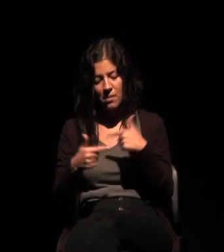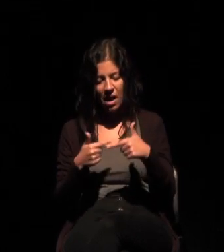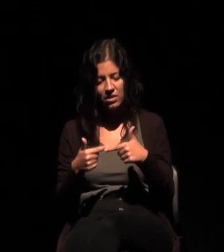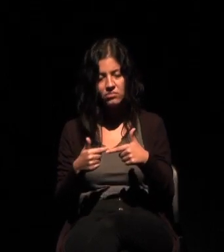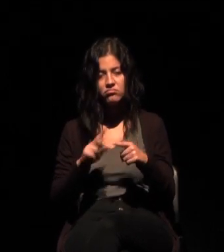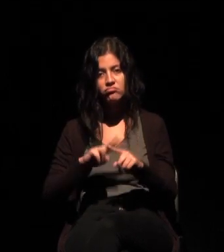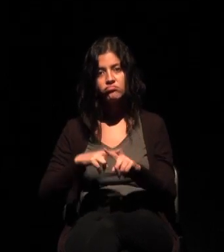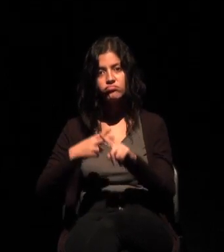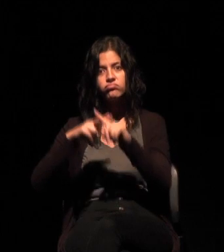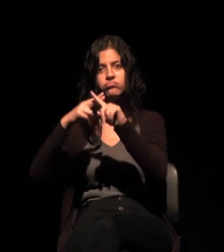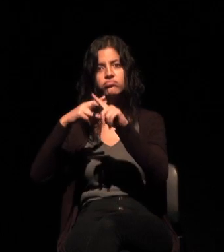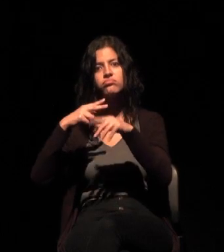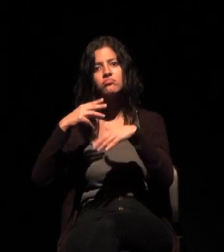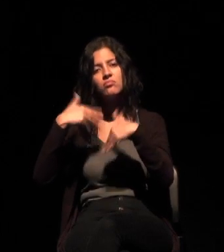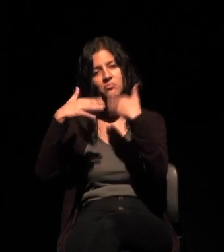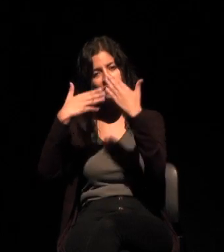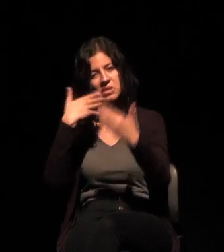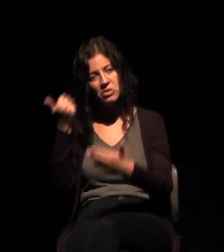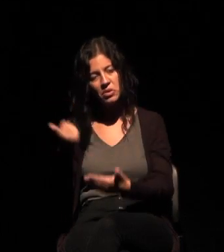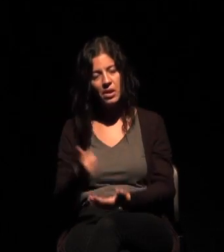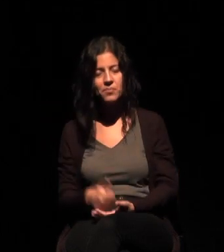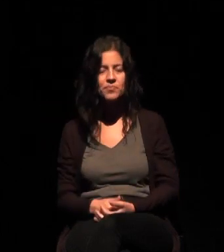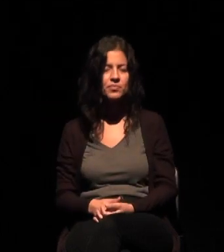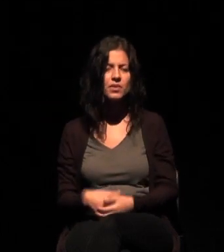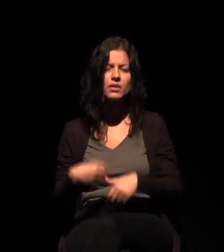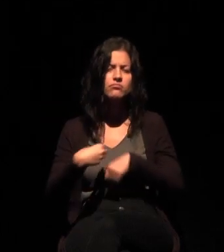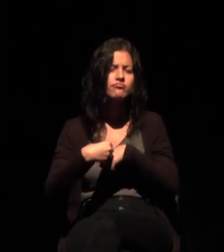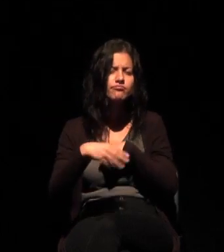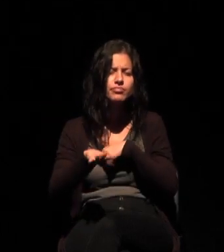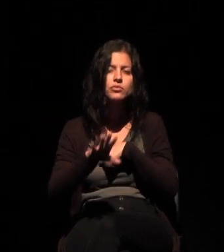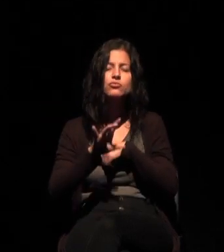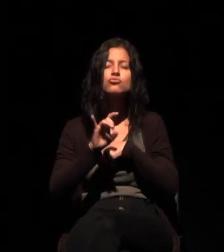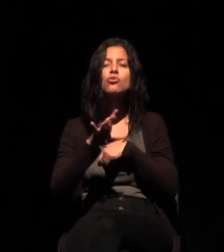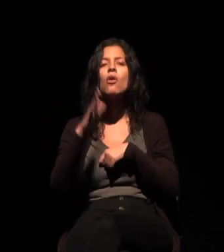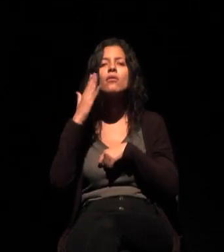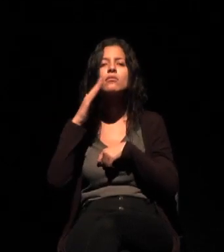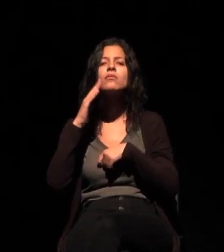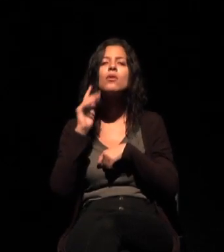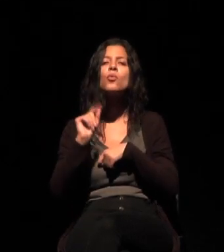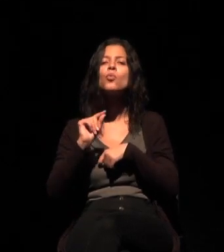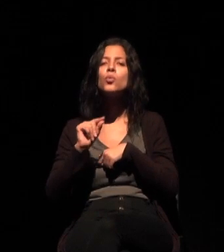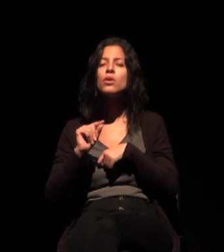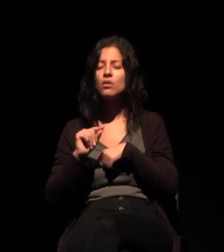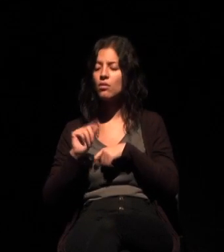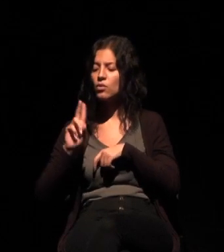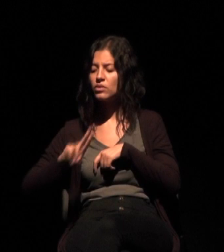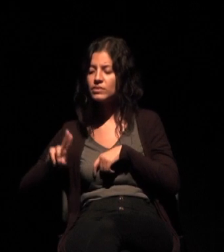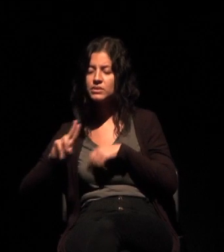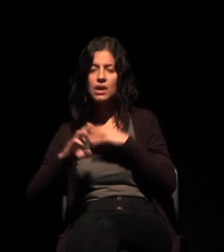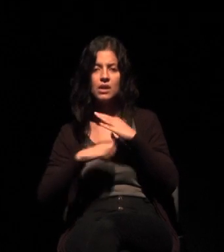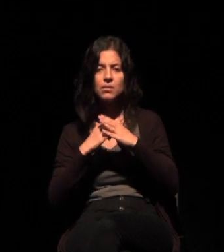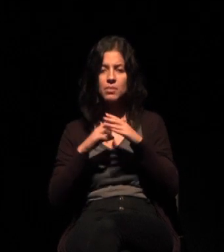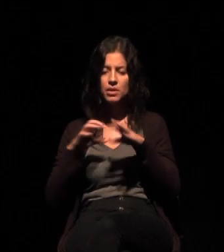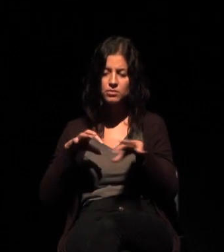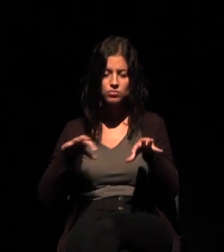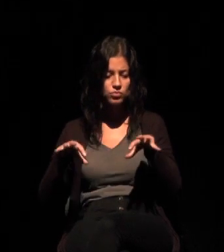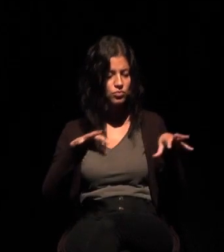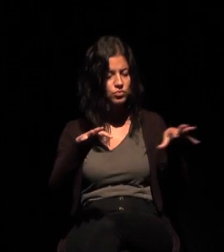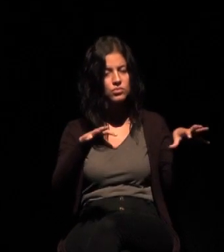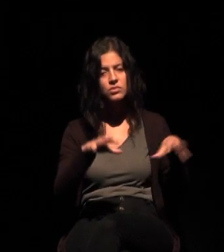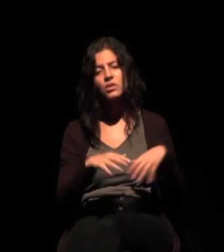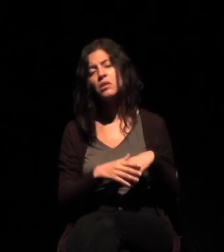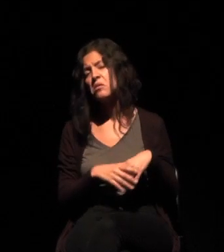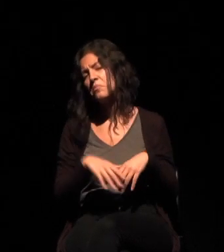apenas pra dar uma pequena idéia da distribuição destas empresas em termos de movimento o forte são as